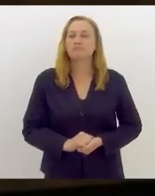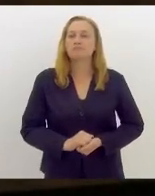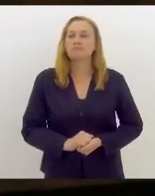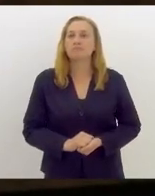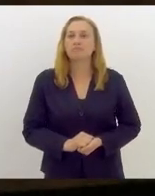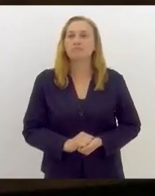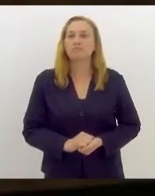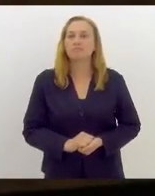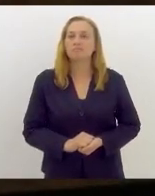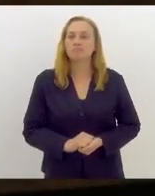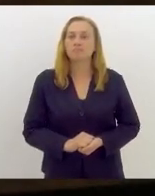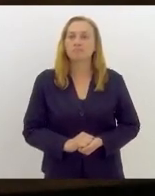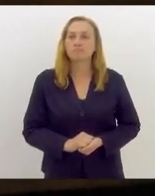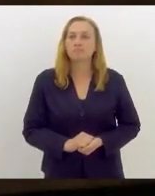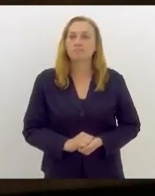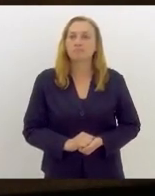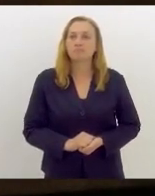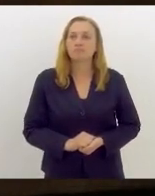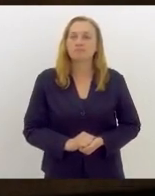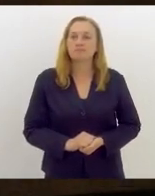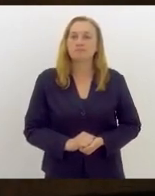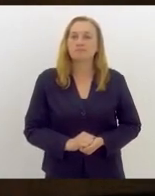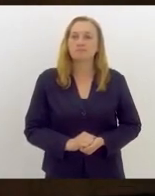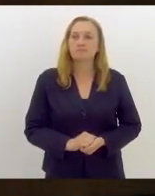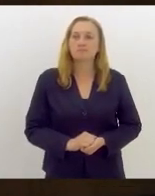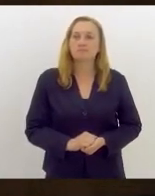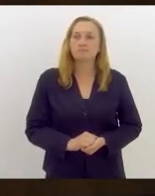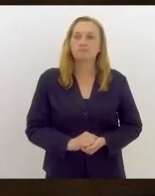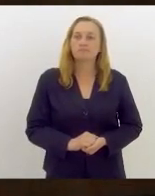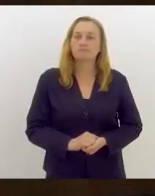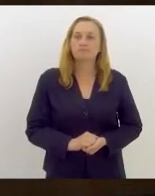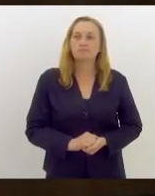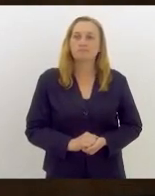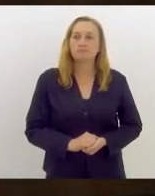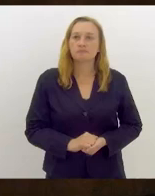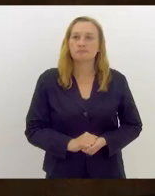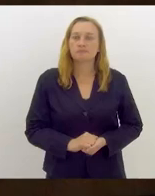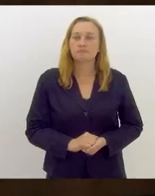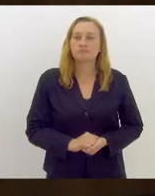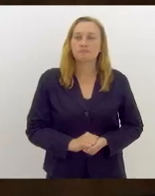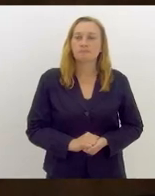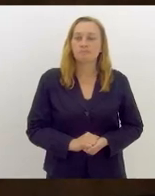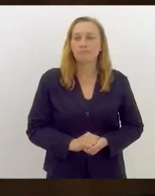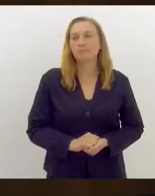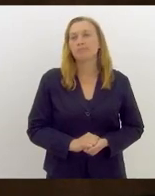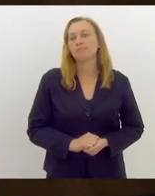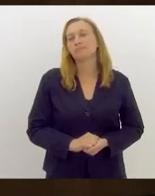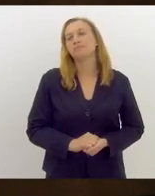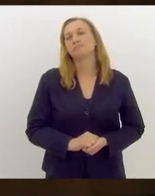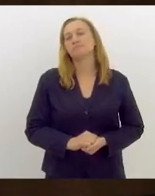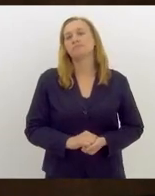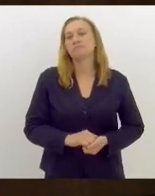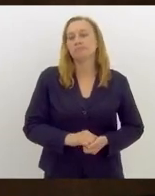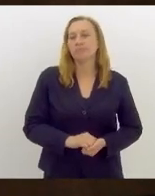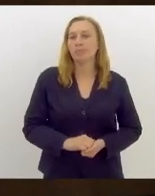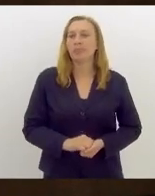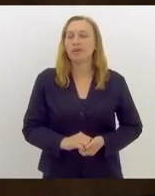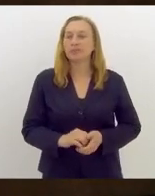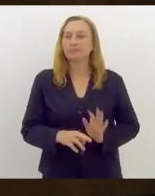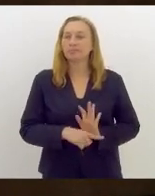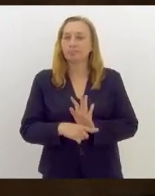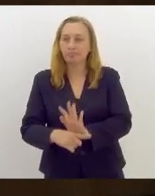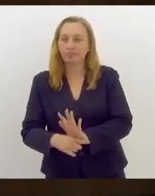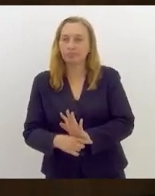fomos um dos introdutores e ajudamos muito na relação da